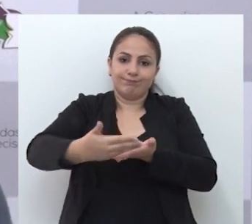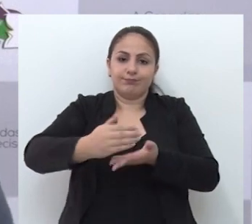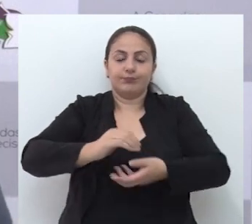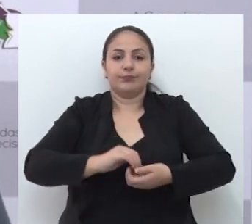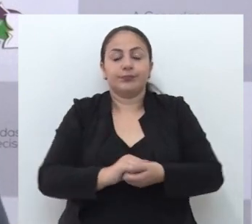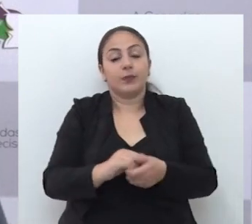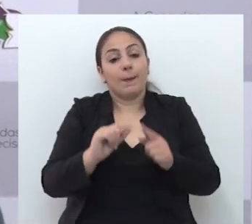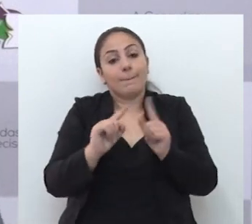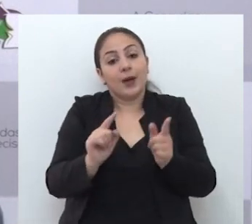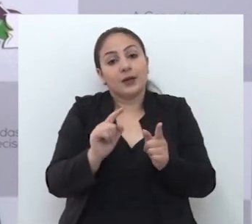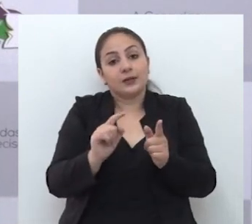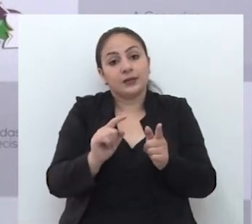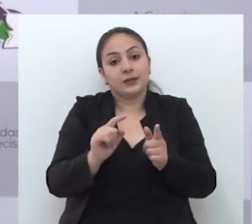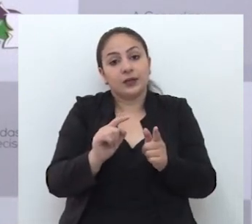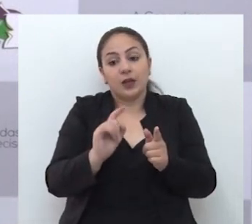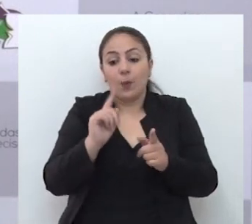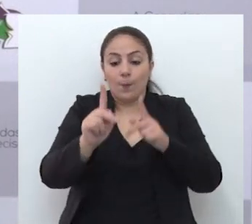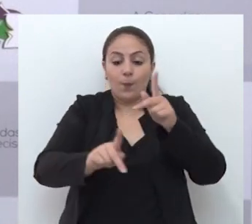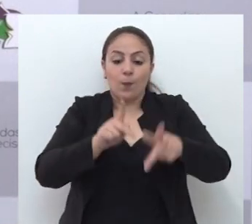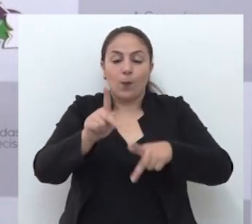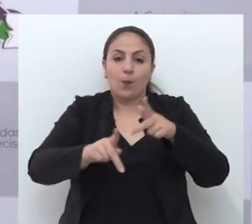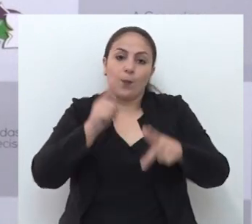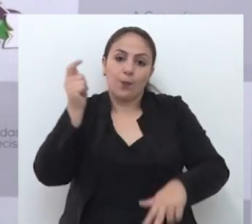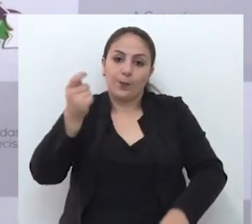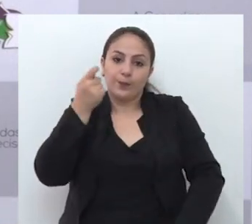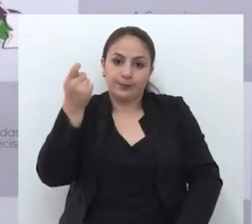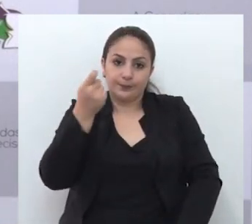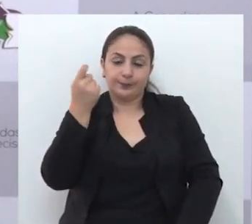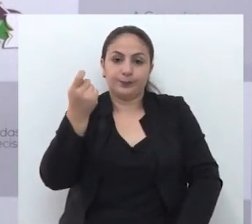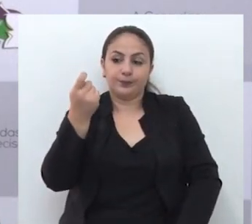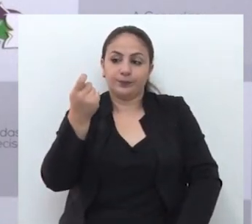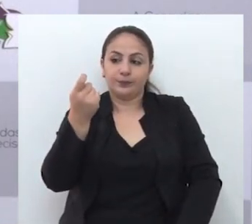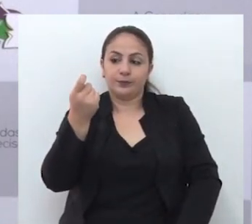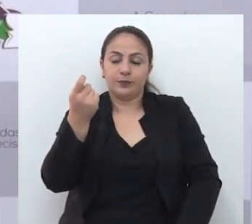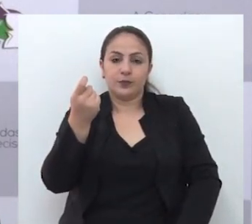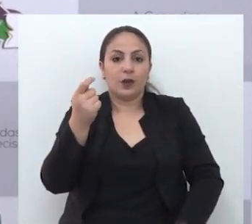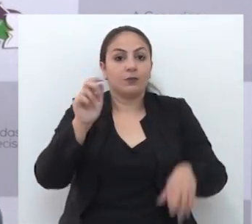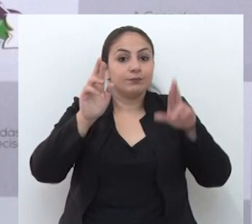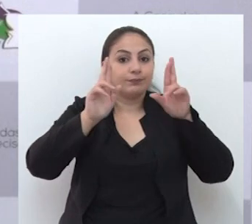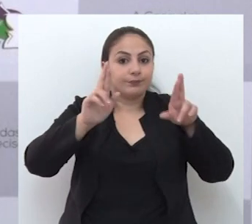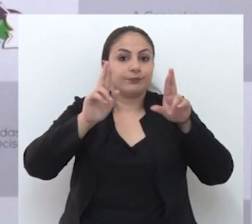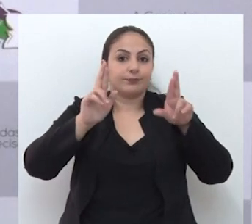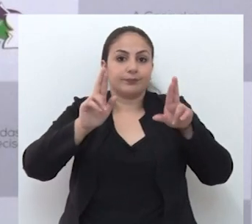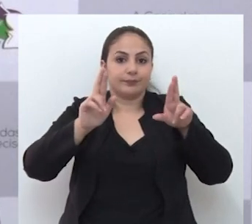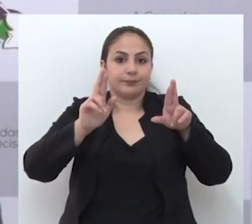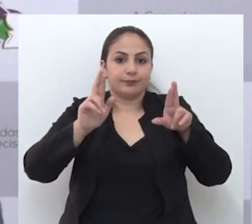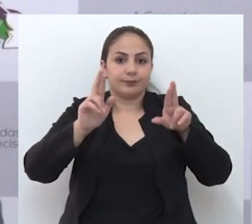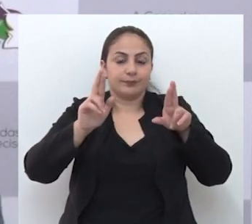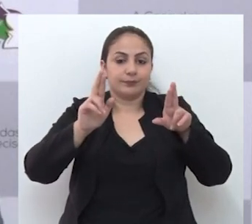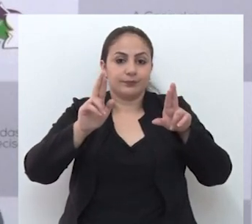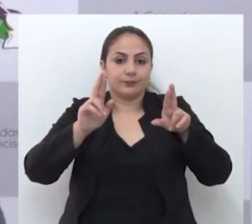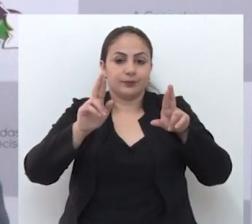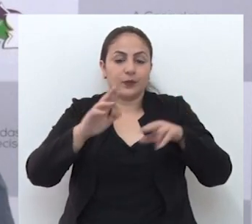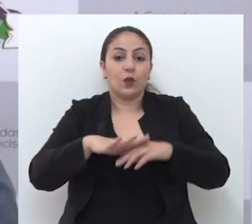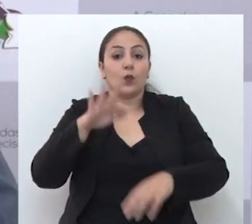Mas cabe a nós, povo rio-grandense, povo gaúcho, torcer que o